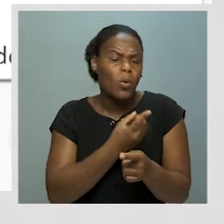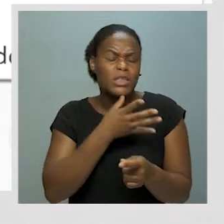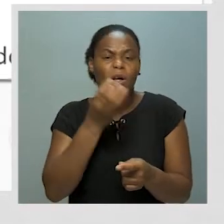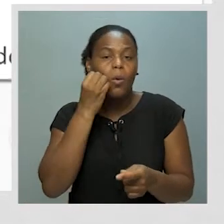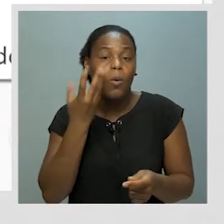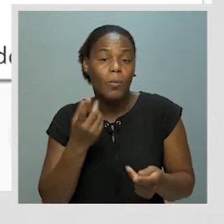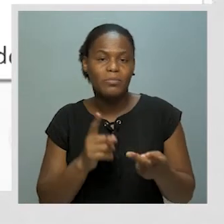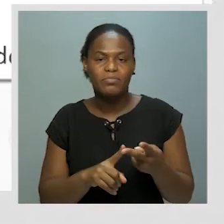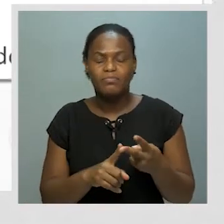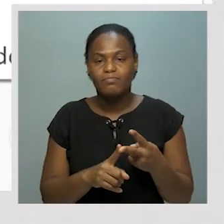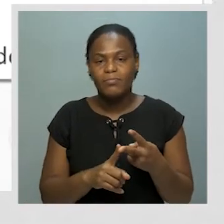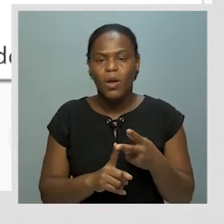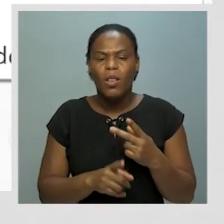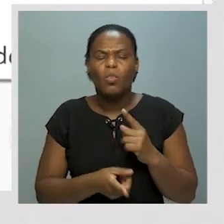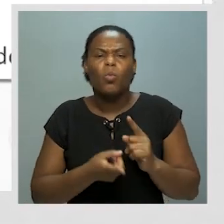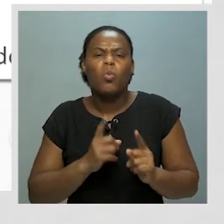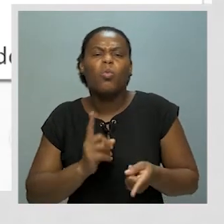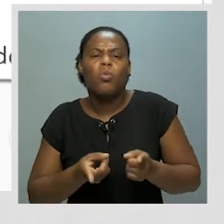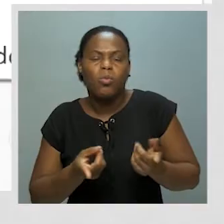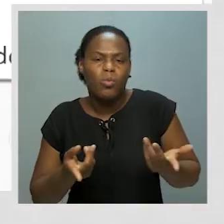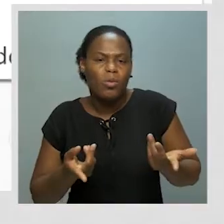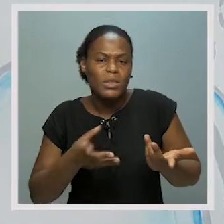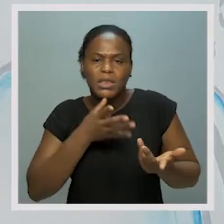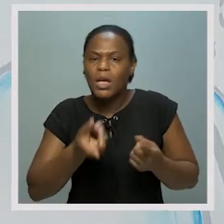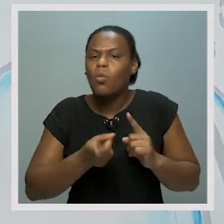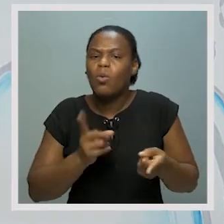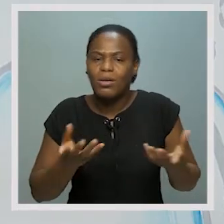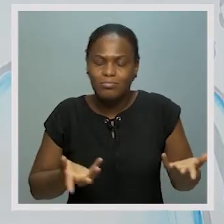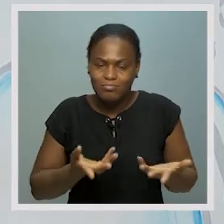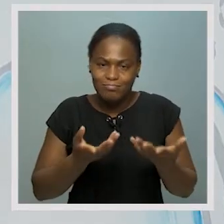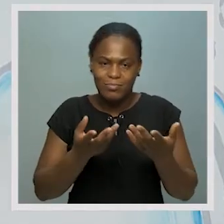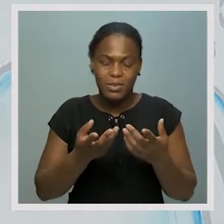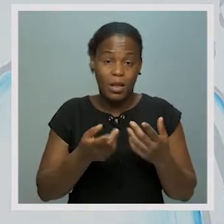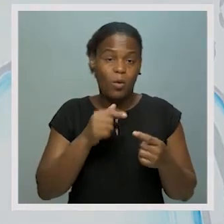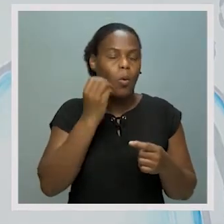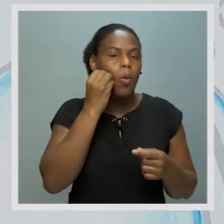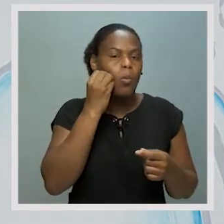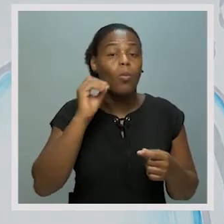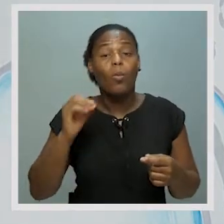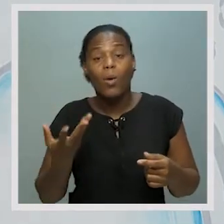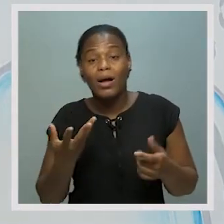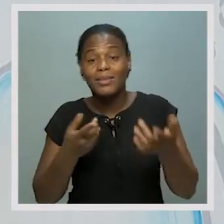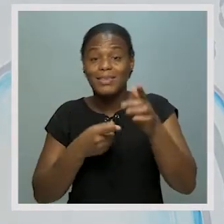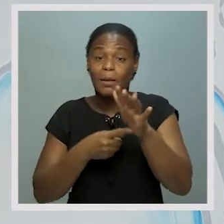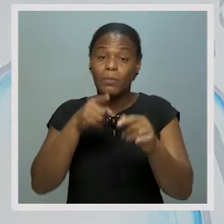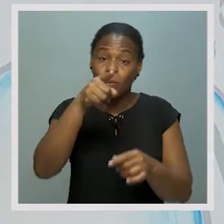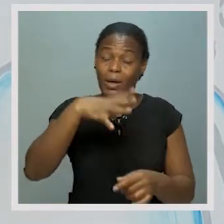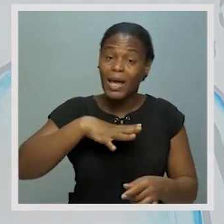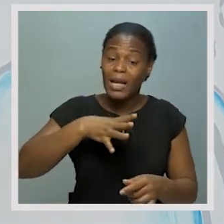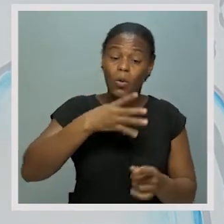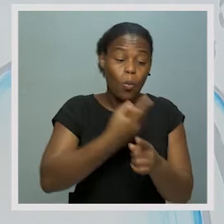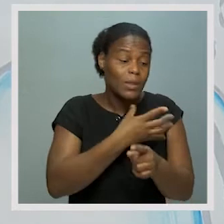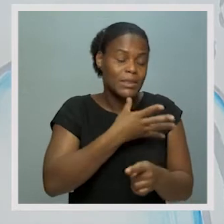as coisas do que o que dizer. O que é isto? É como quando você quer